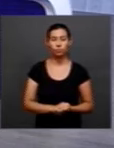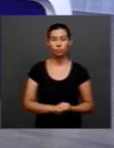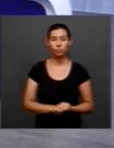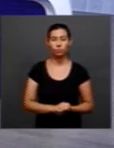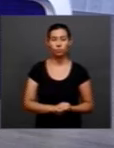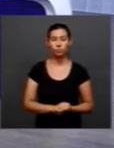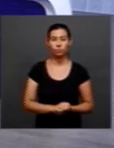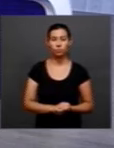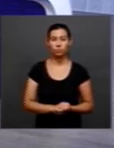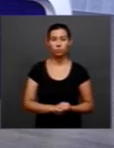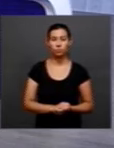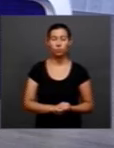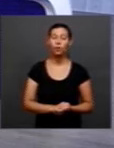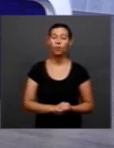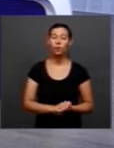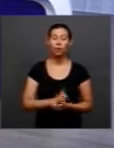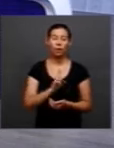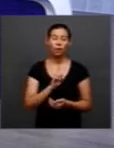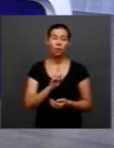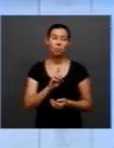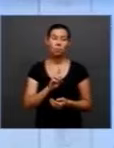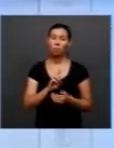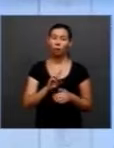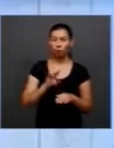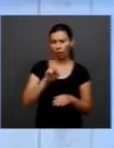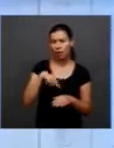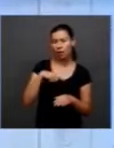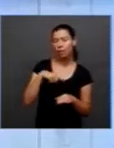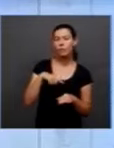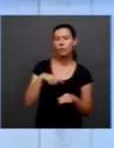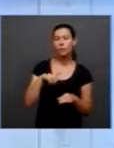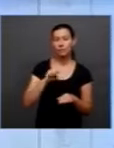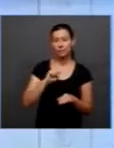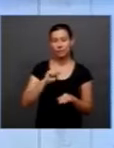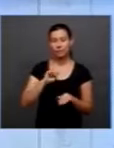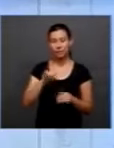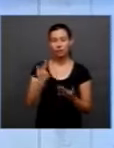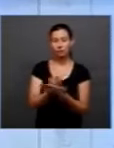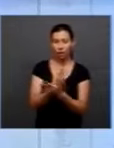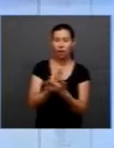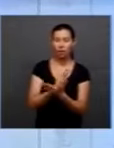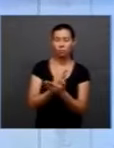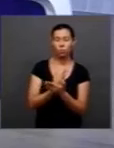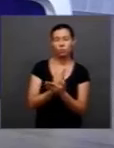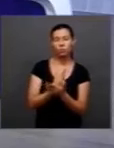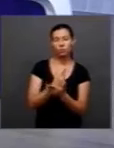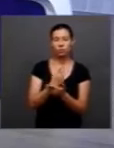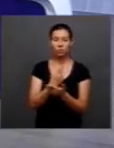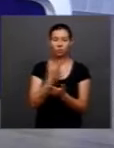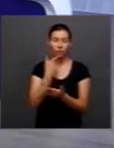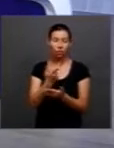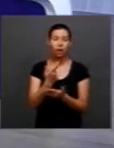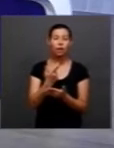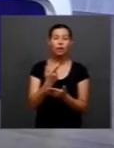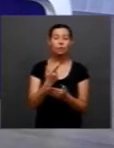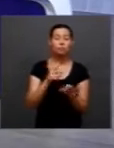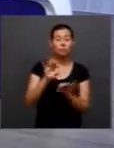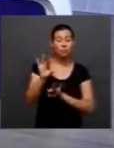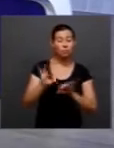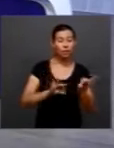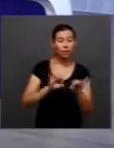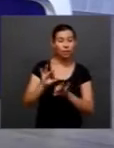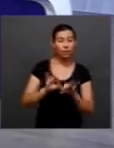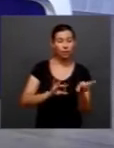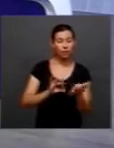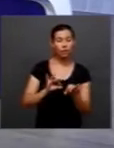caso de preparar os profissionais da saúde para lidar com esse tipo de pessoa? É fundamental a gente